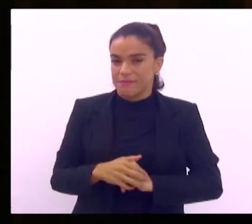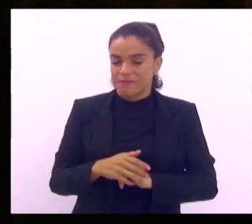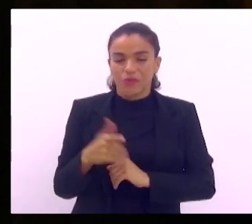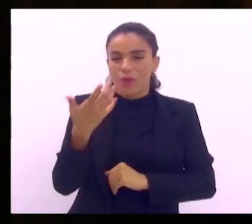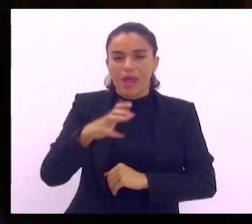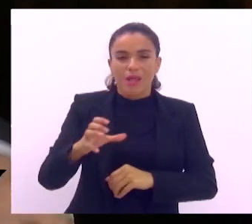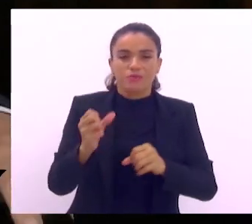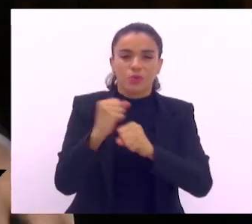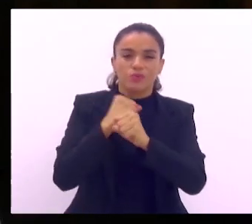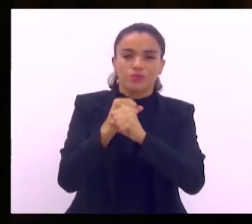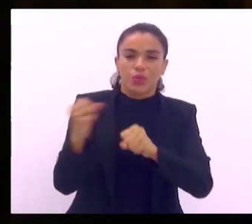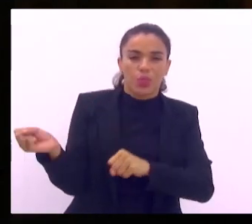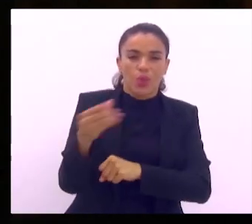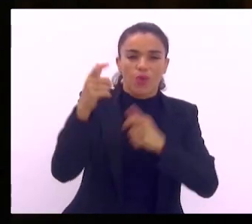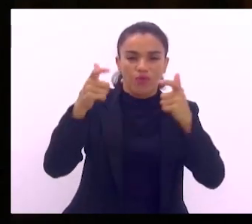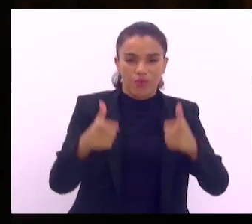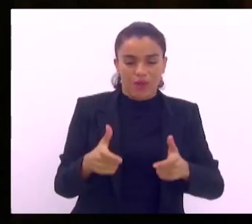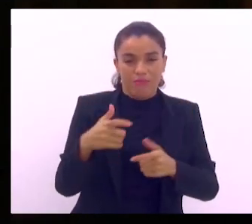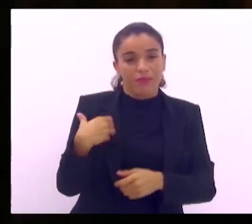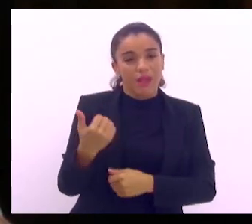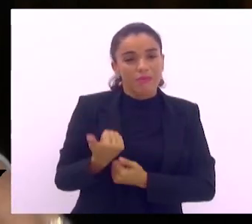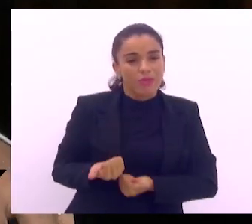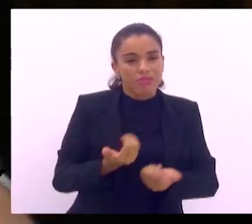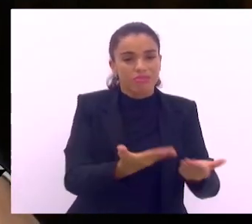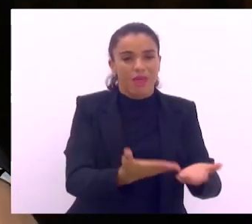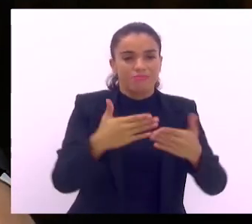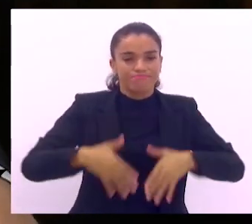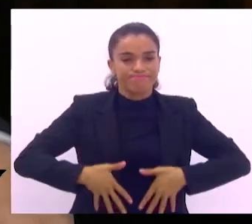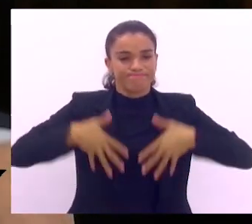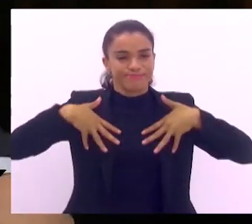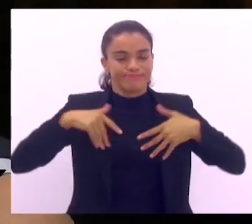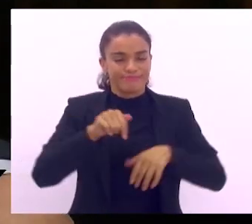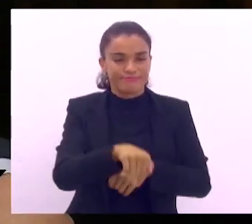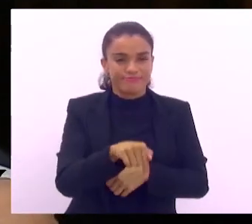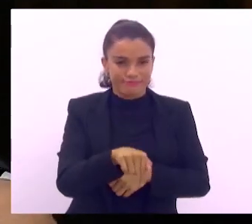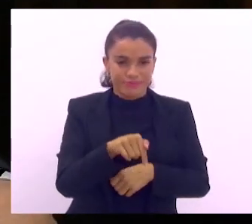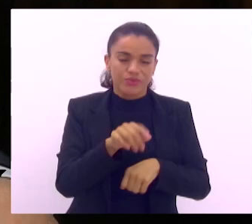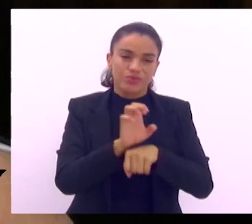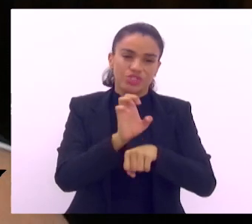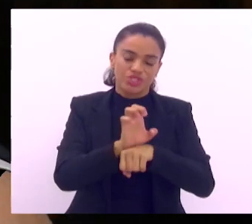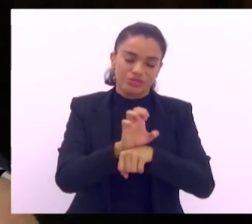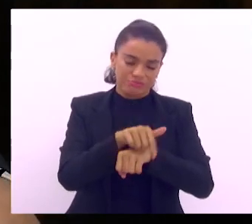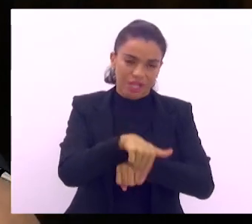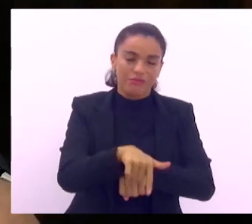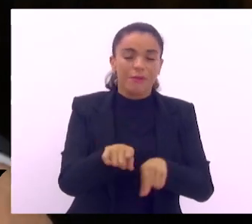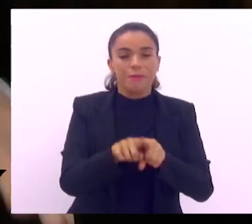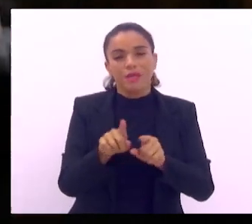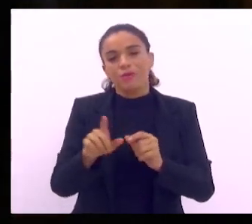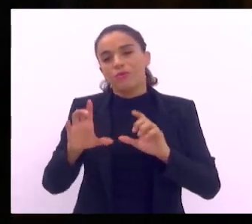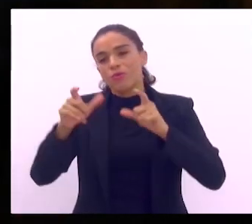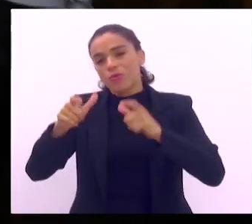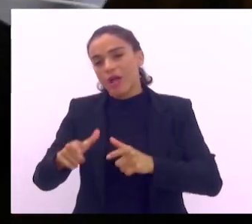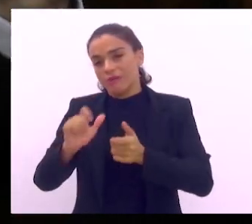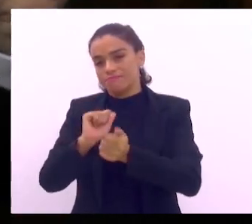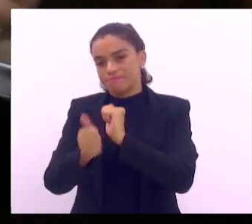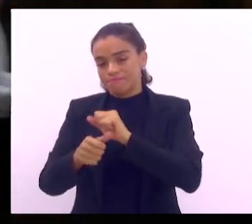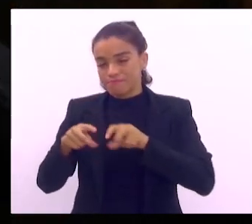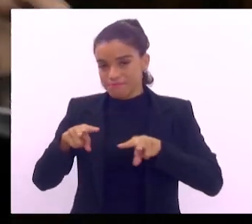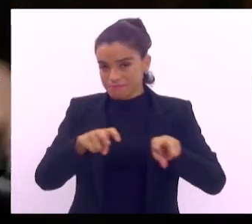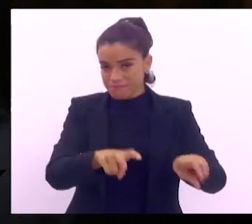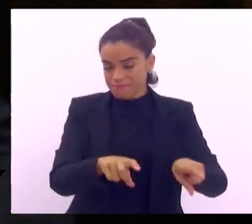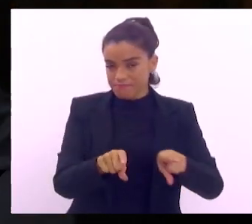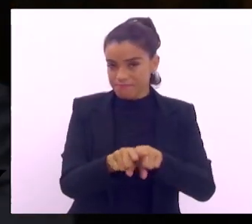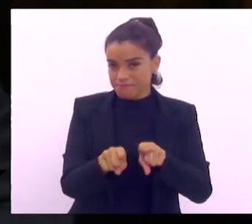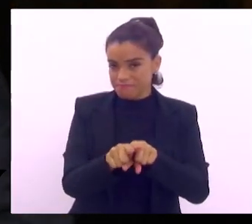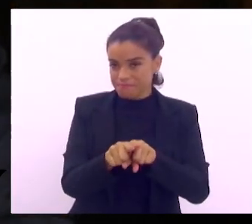estamos falando de voltar a dar dignidade para o estádio de atletismo mais nobre, na grandeza,